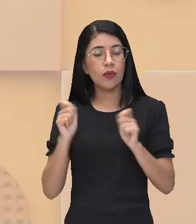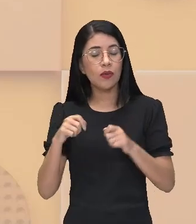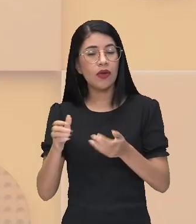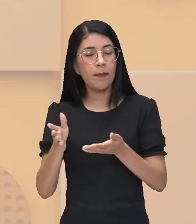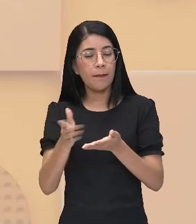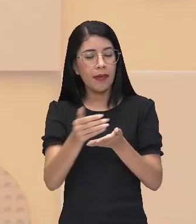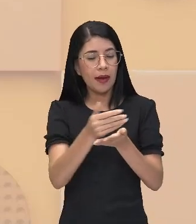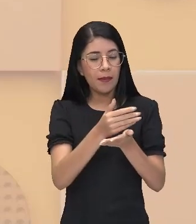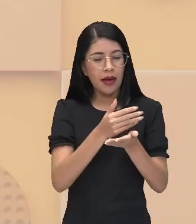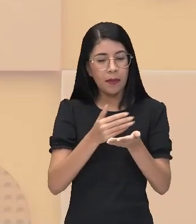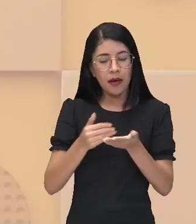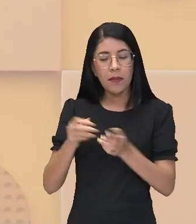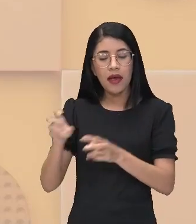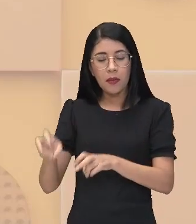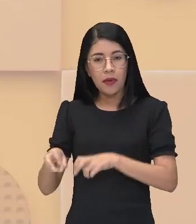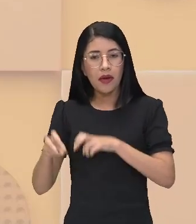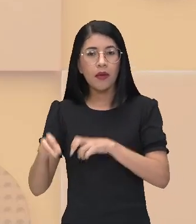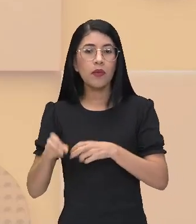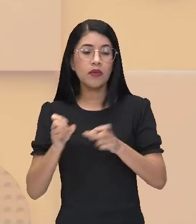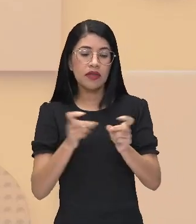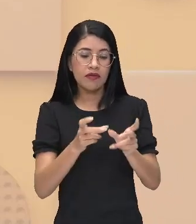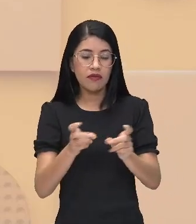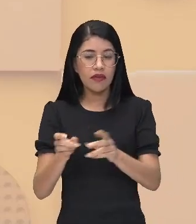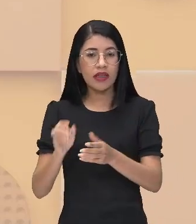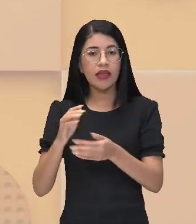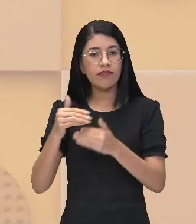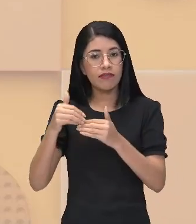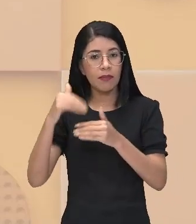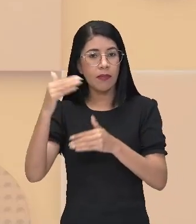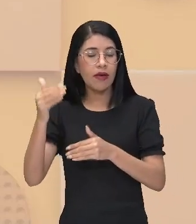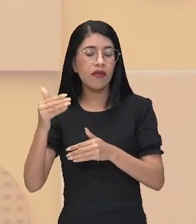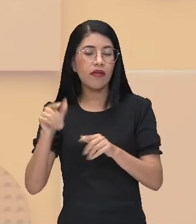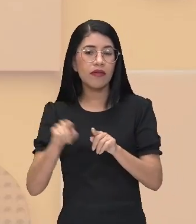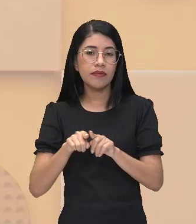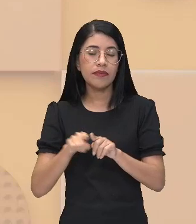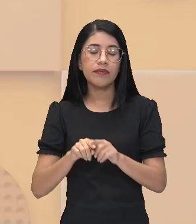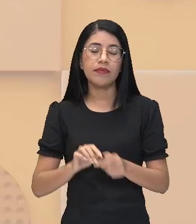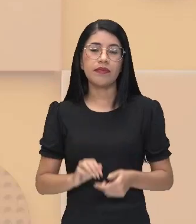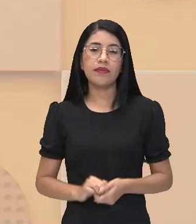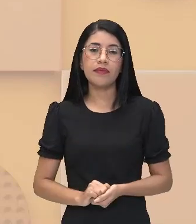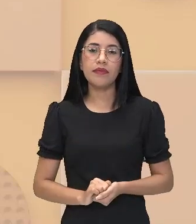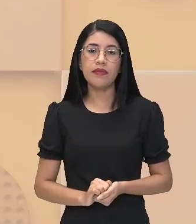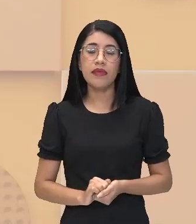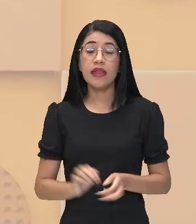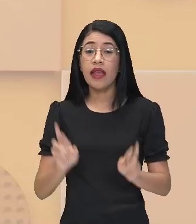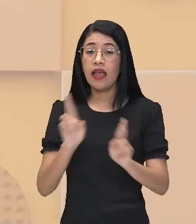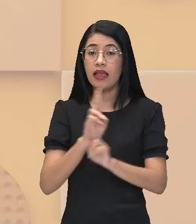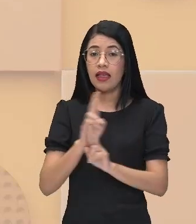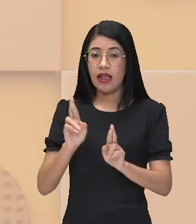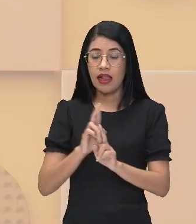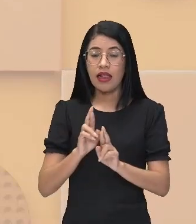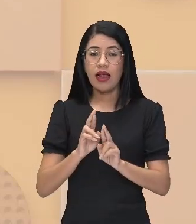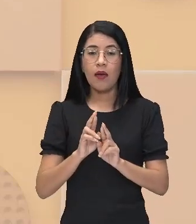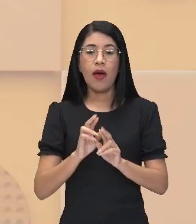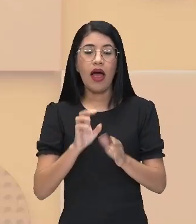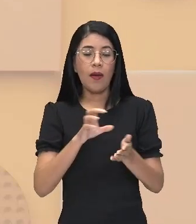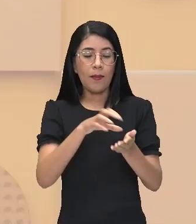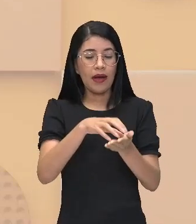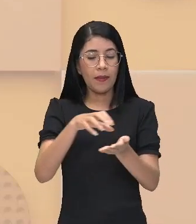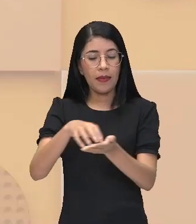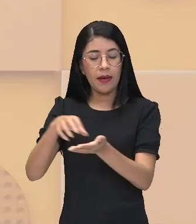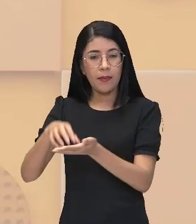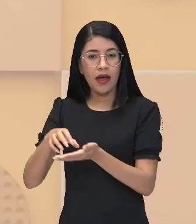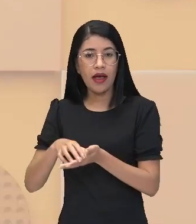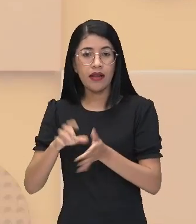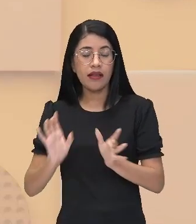naturais e vendê-los e exportá-los. E nessa relação, as colônias elas vão ter uma